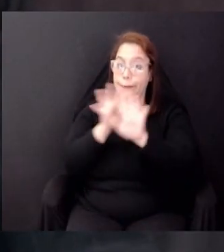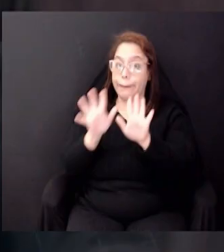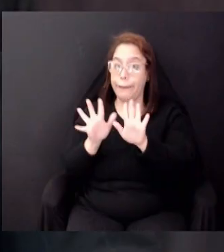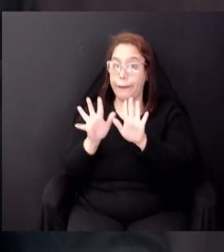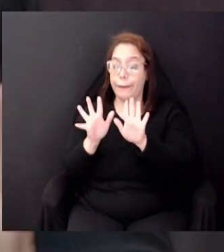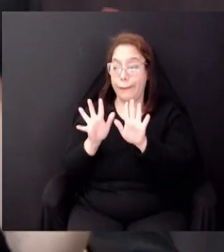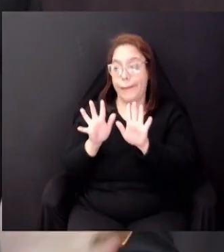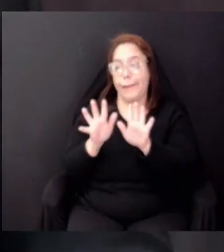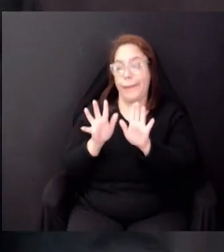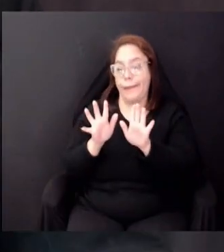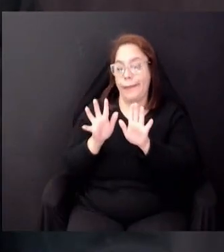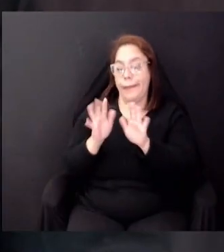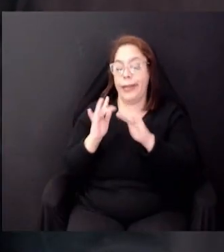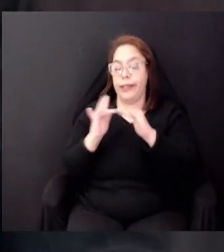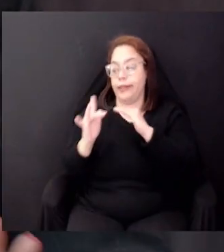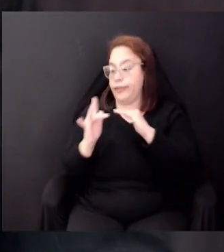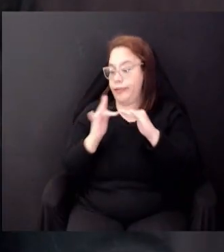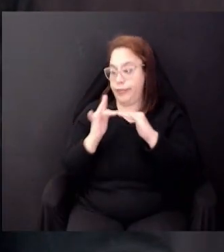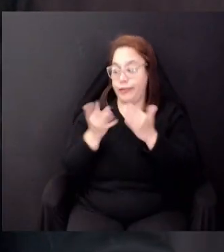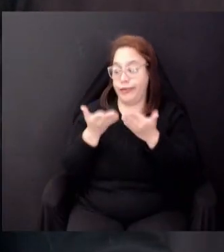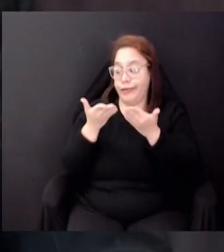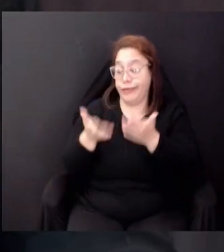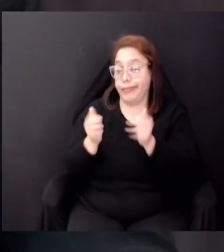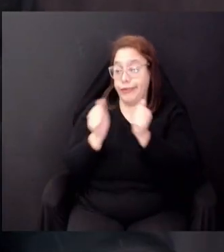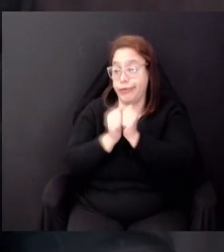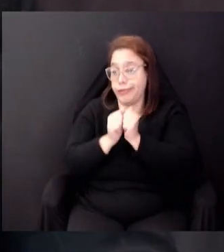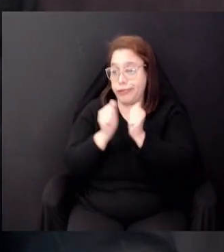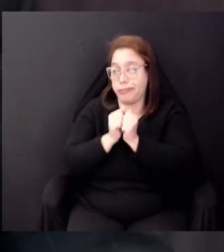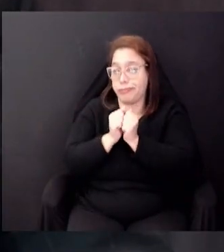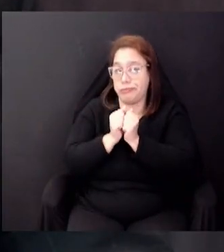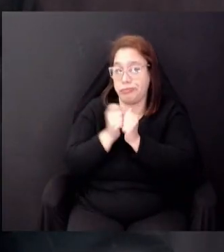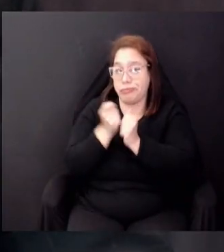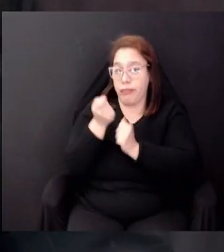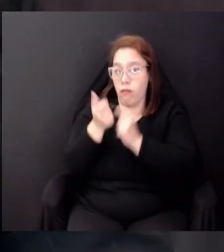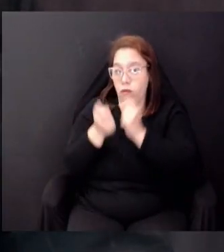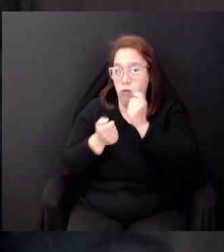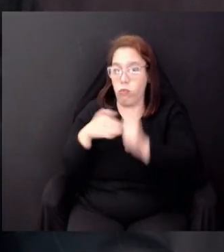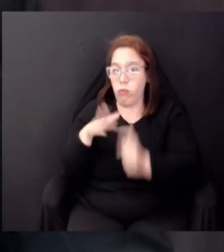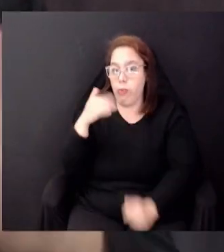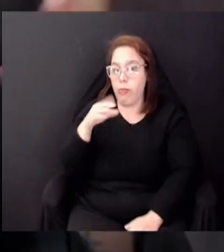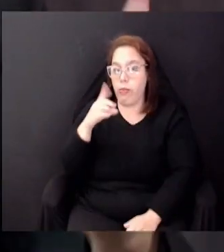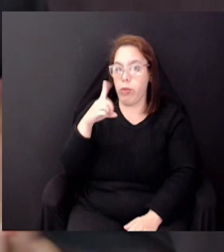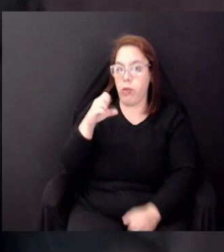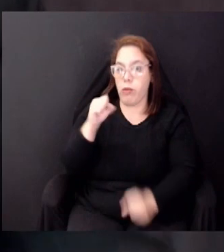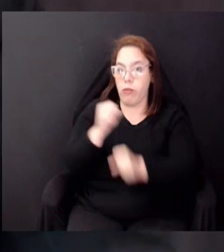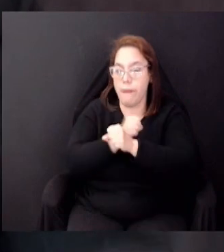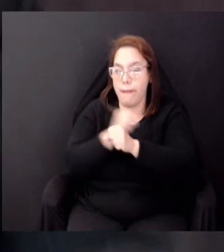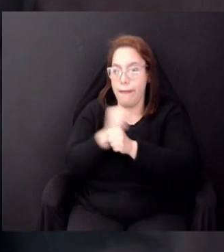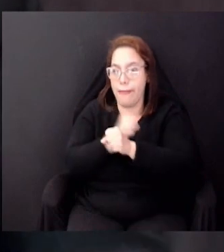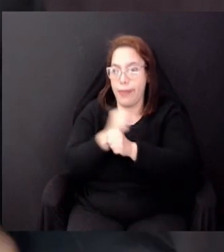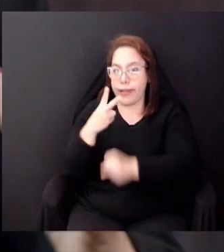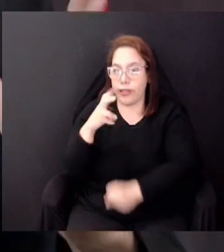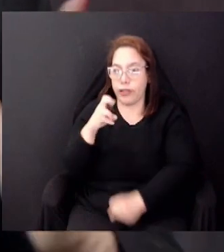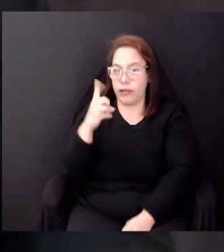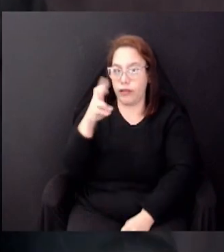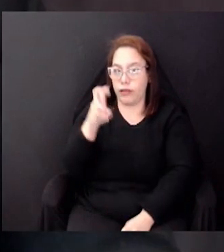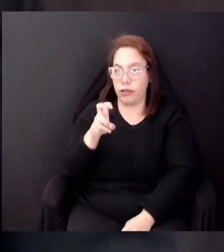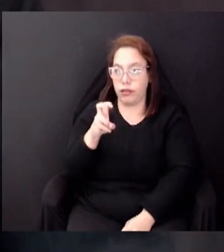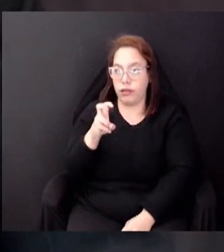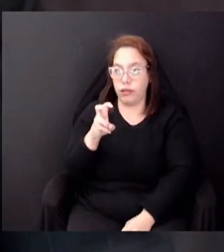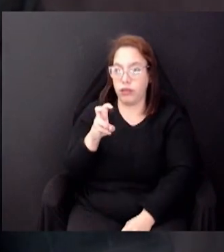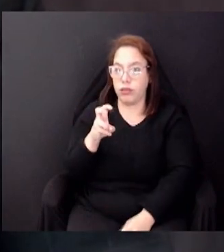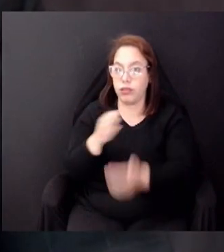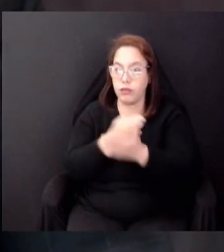as redes sociais estão aí conosco pouco mais aí de 10 anos, né? 2015 foi quando as redes